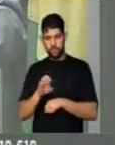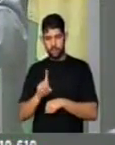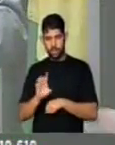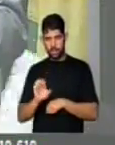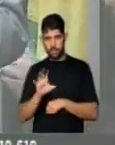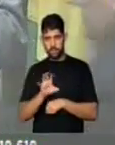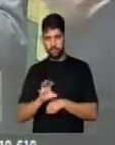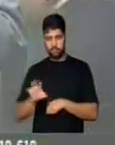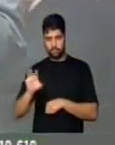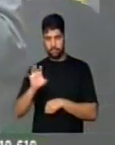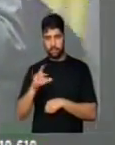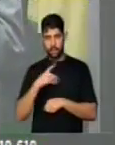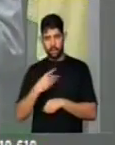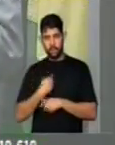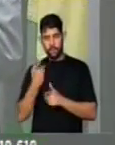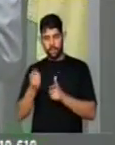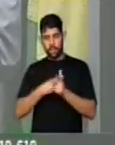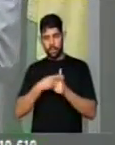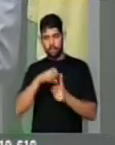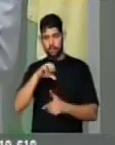Sudeste, que devem